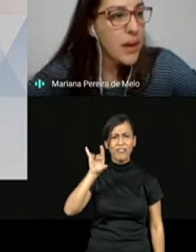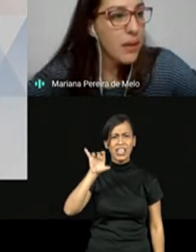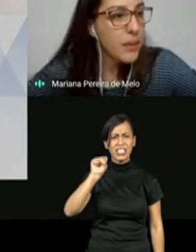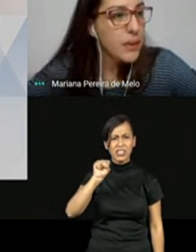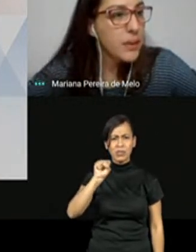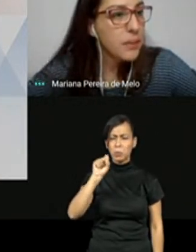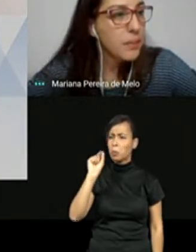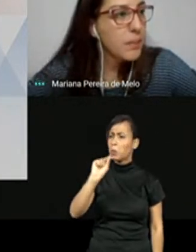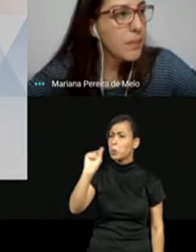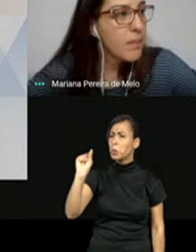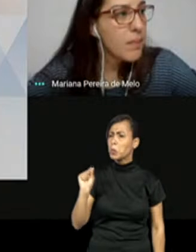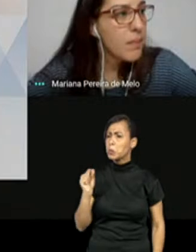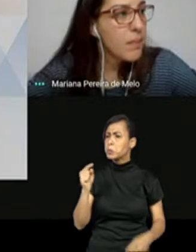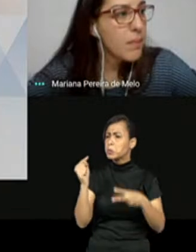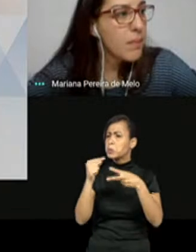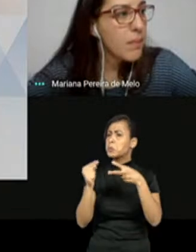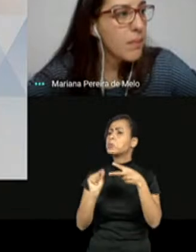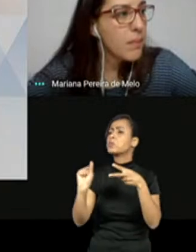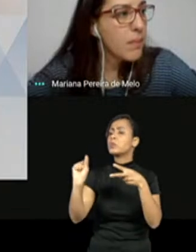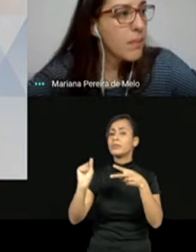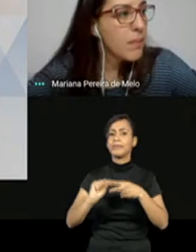de variáveis.